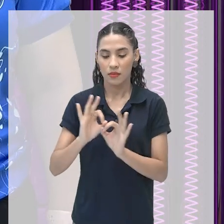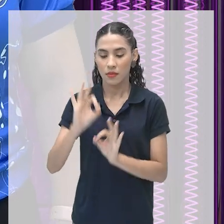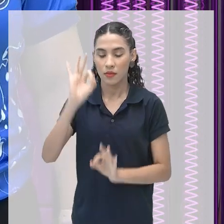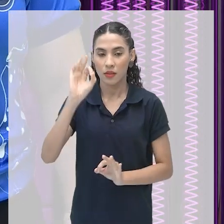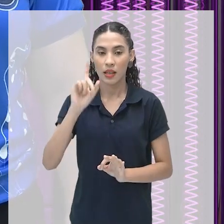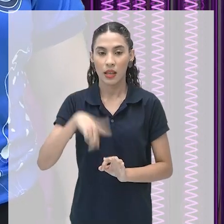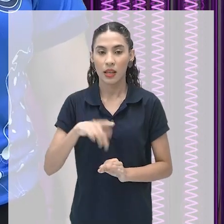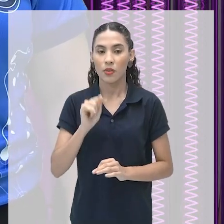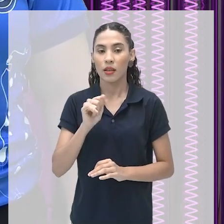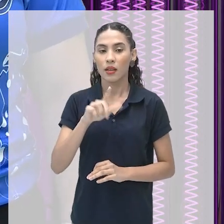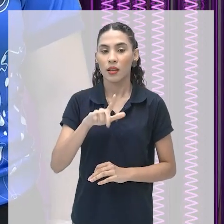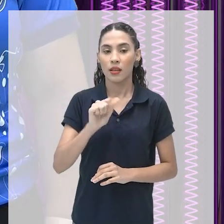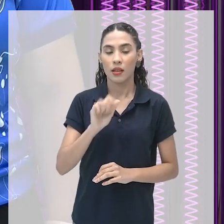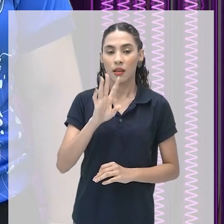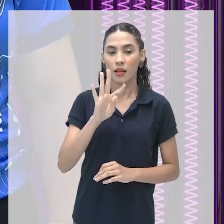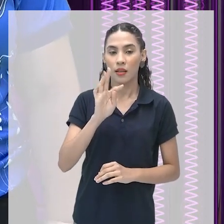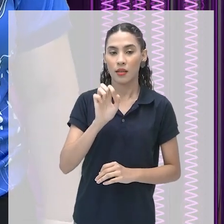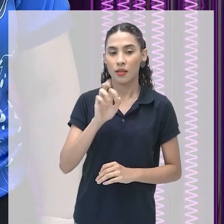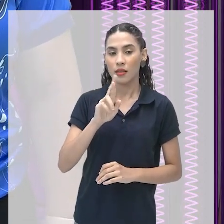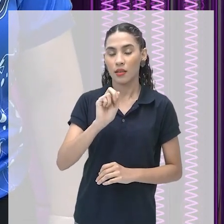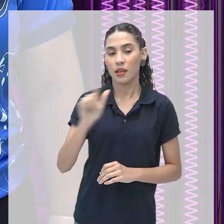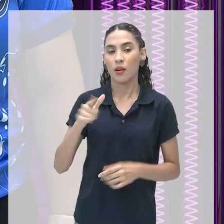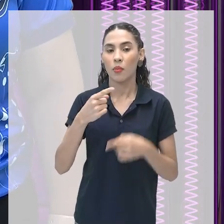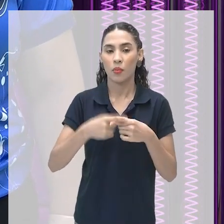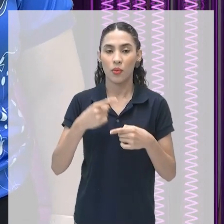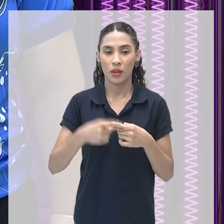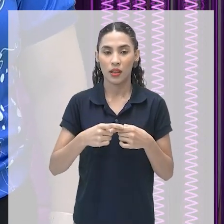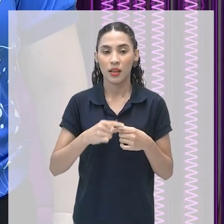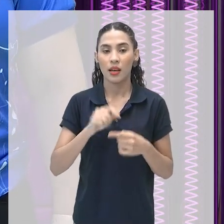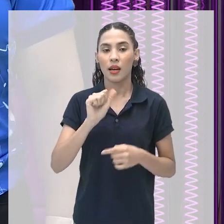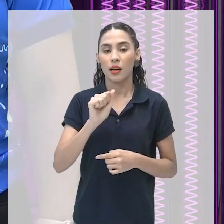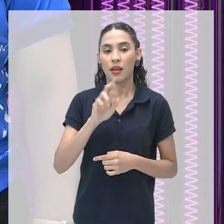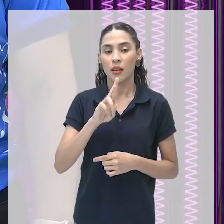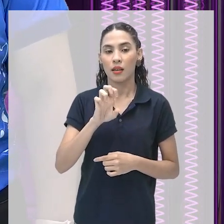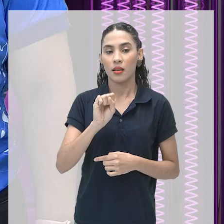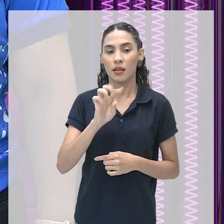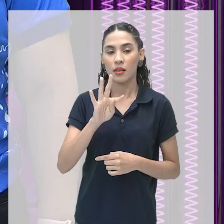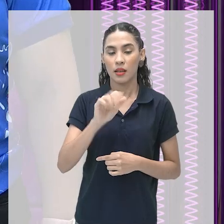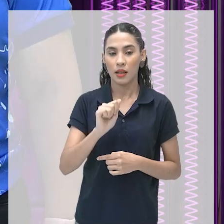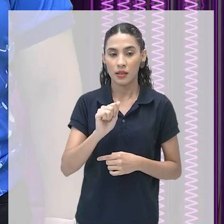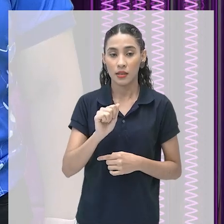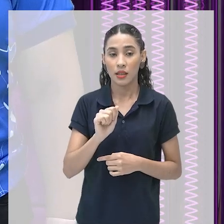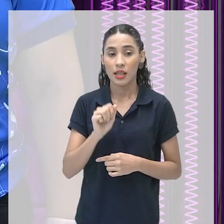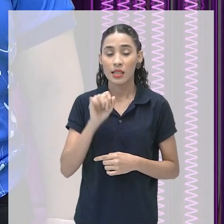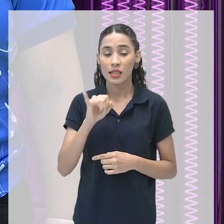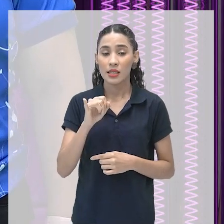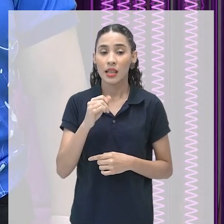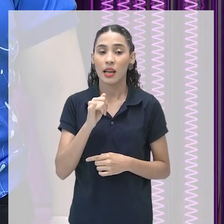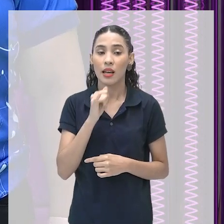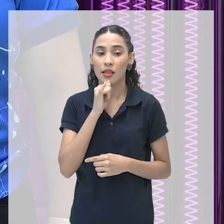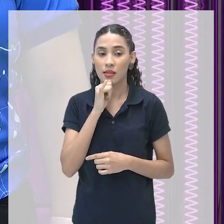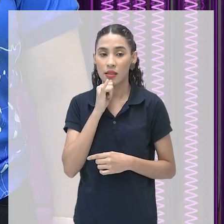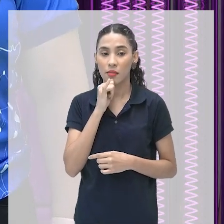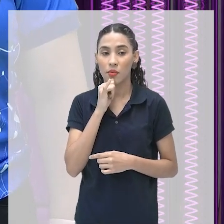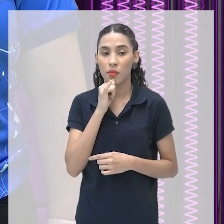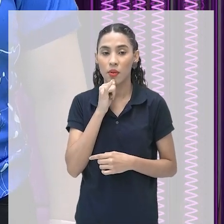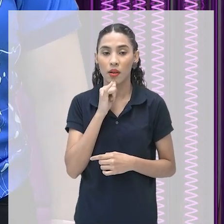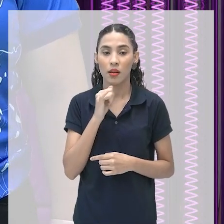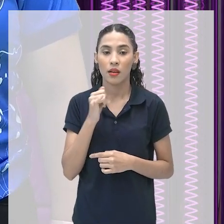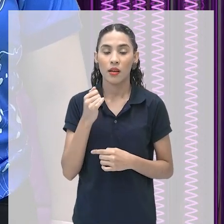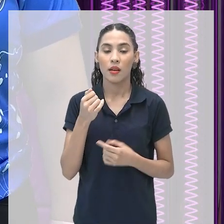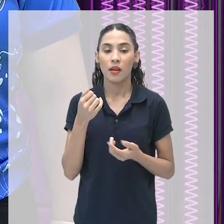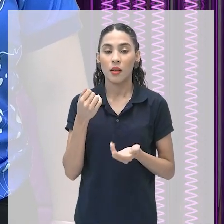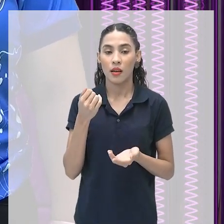aresta lateral. Por que eu estou falando aresta lateral? Porque se a gente for olhar aqui na base, a base ela é formada